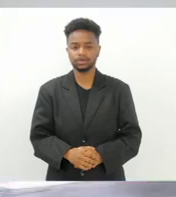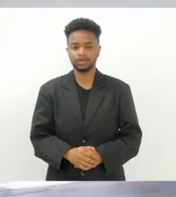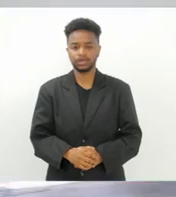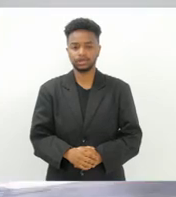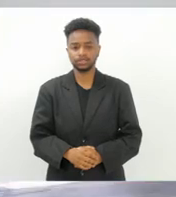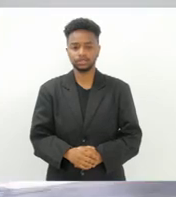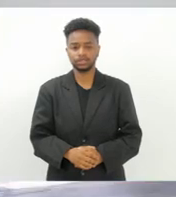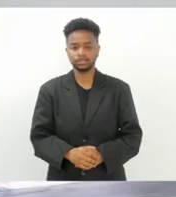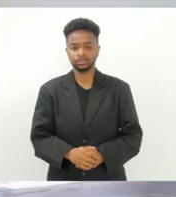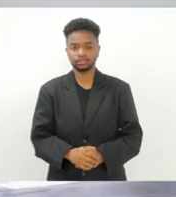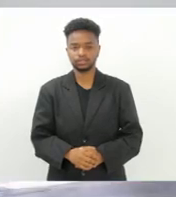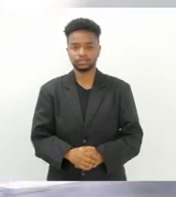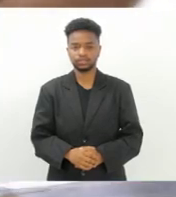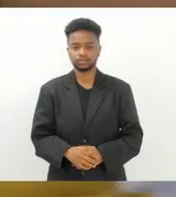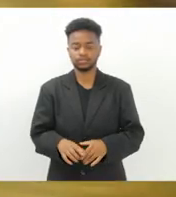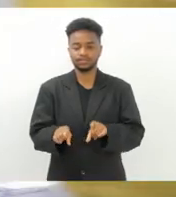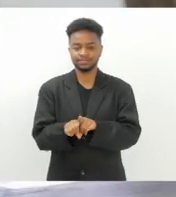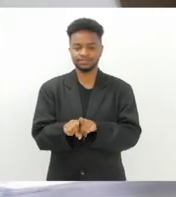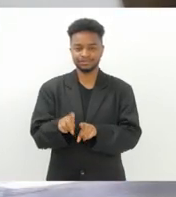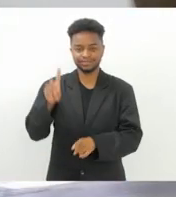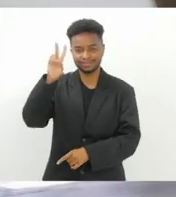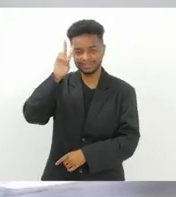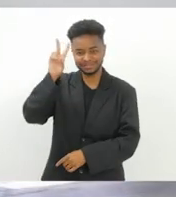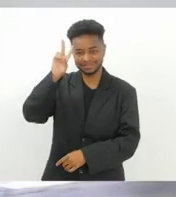Lembrando que foi